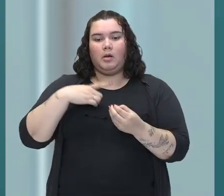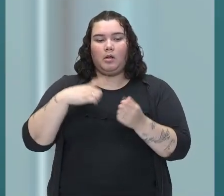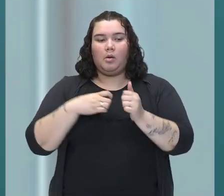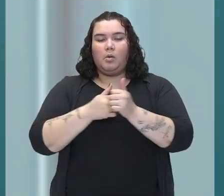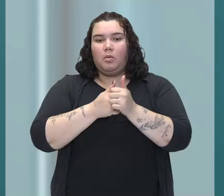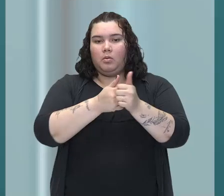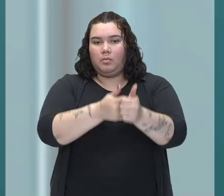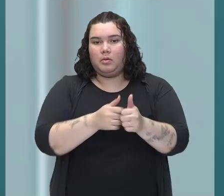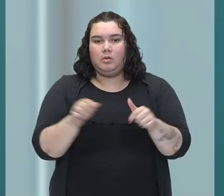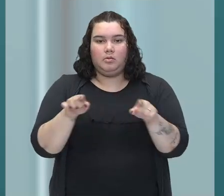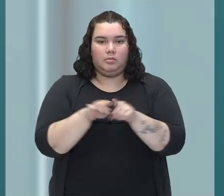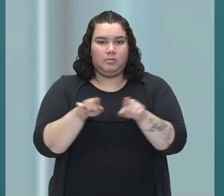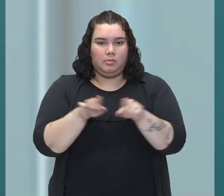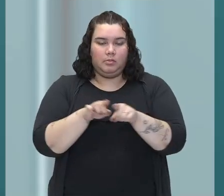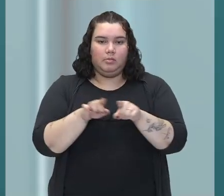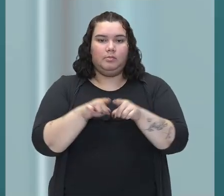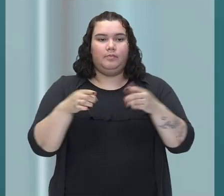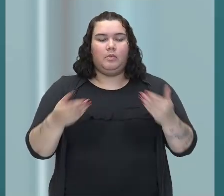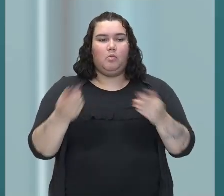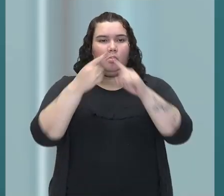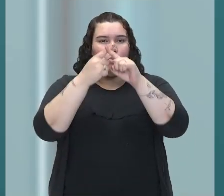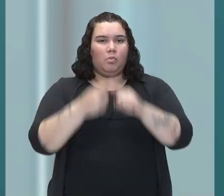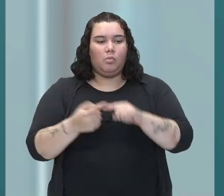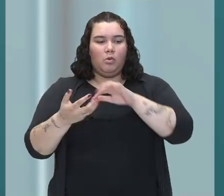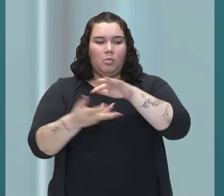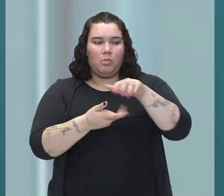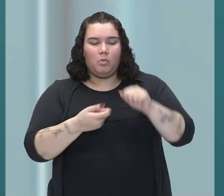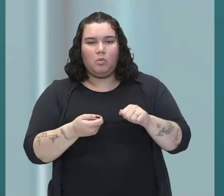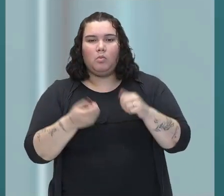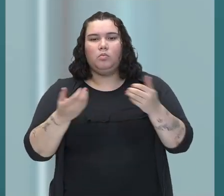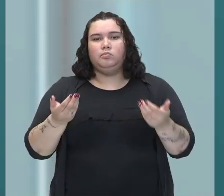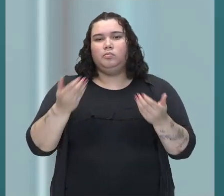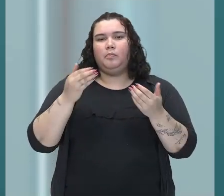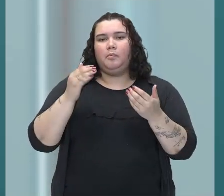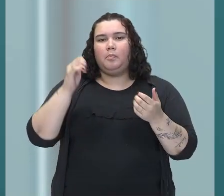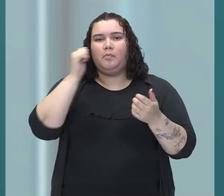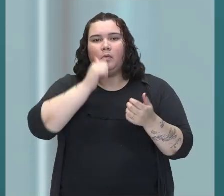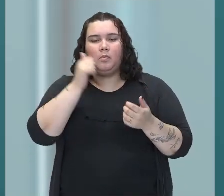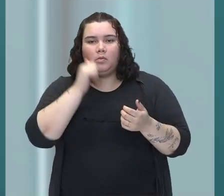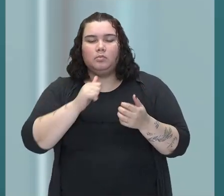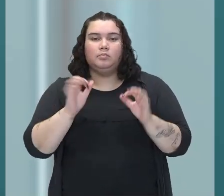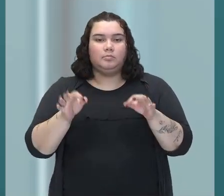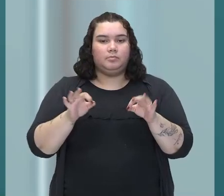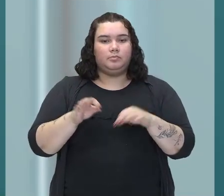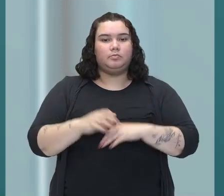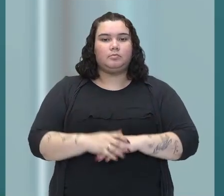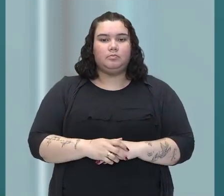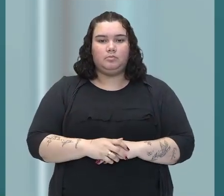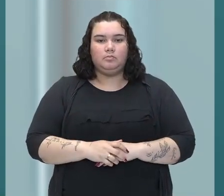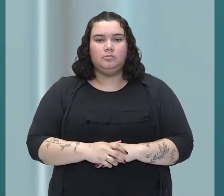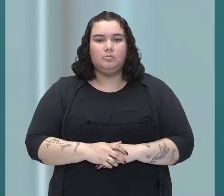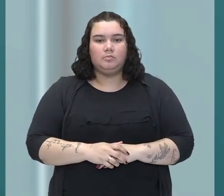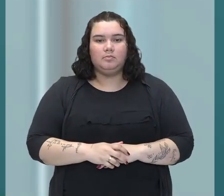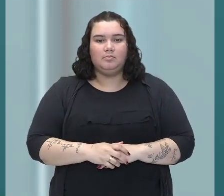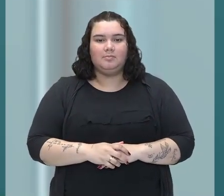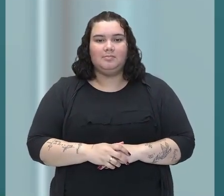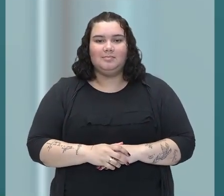acompanha também a Copa do Mundo Feminina e assim por diante. Isso também